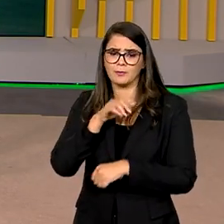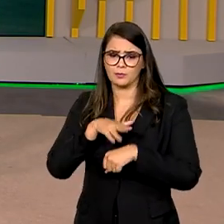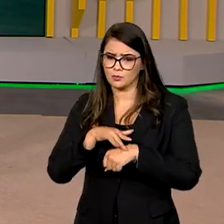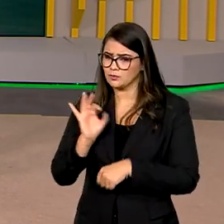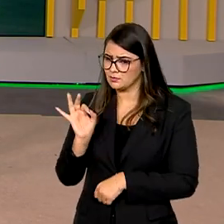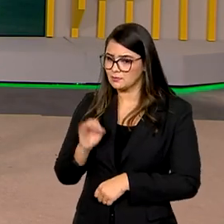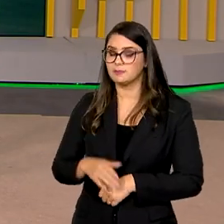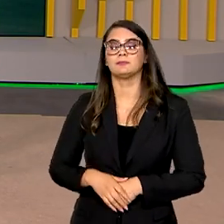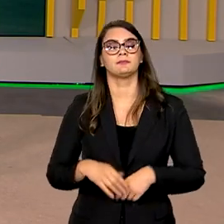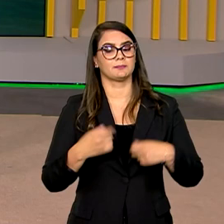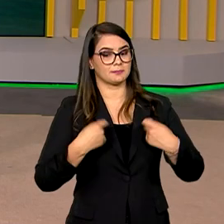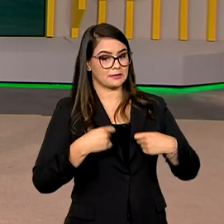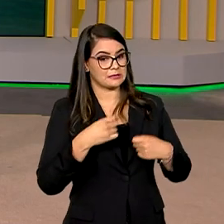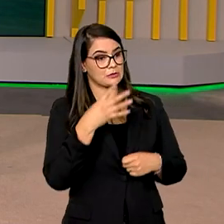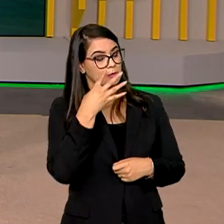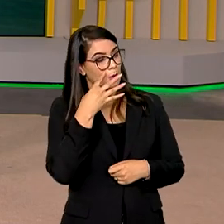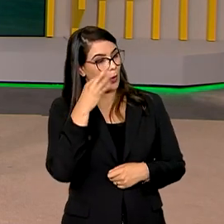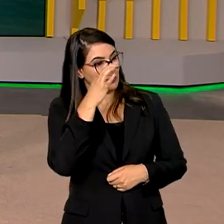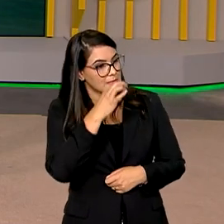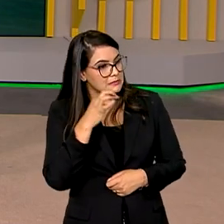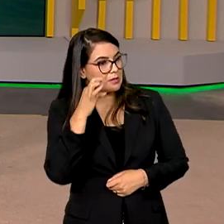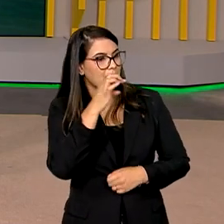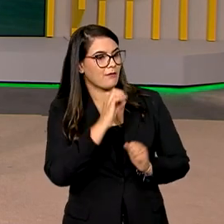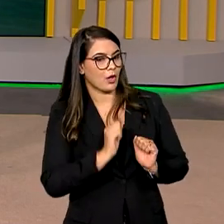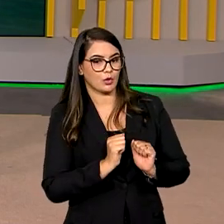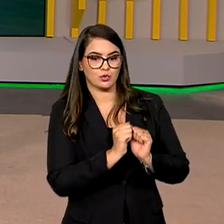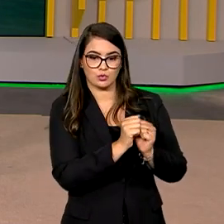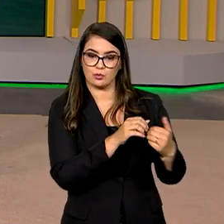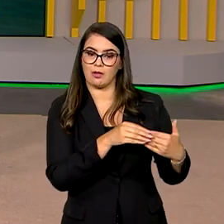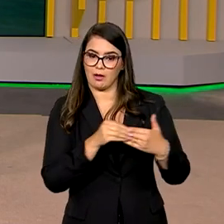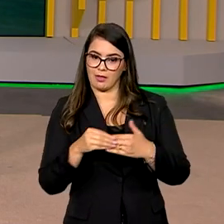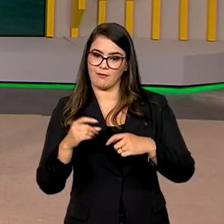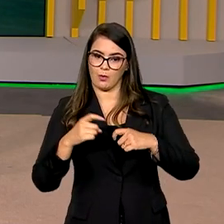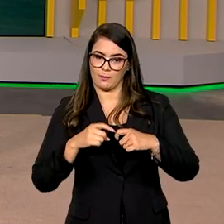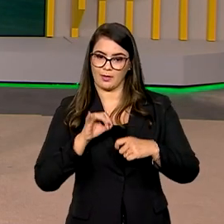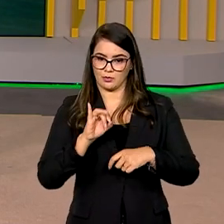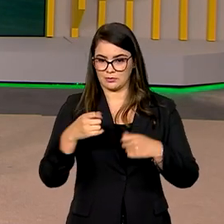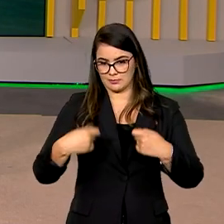É, precisa observar, né, tá ali junto e levar ao médico se for necessário. É isso mesmo.